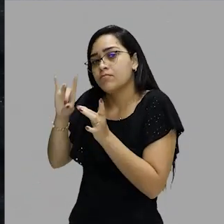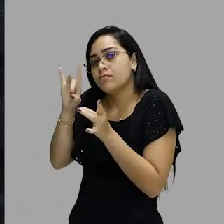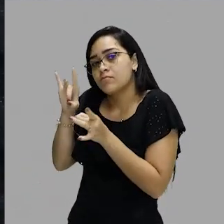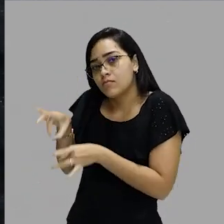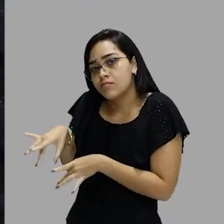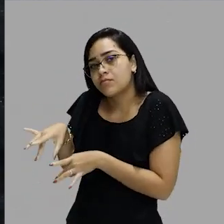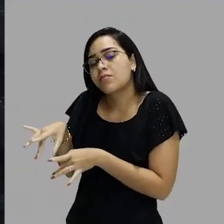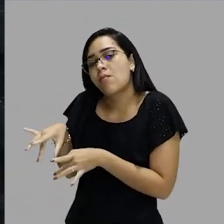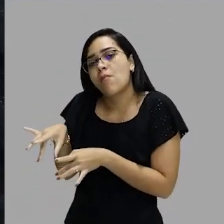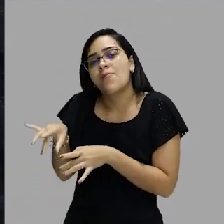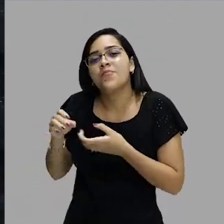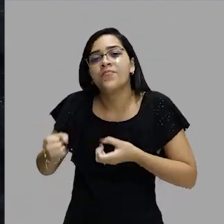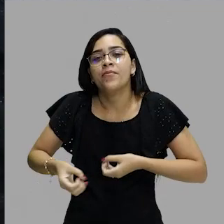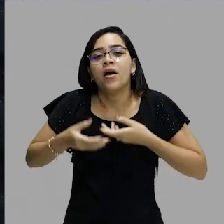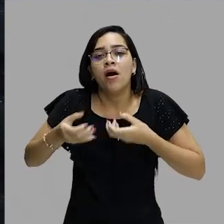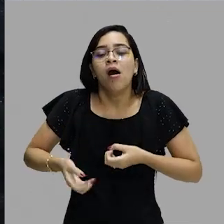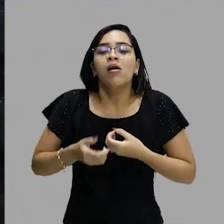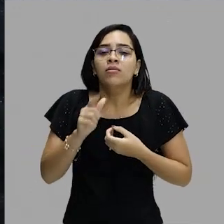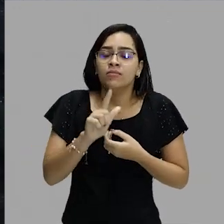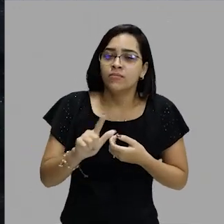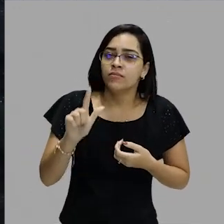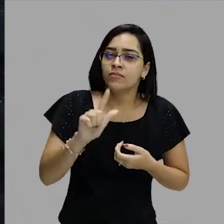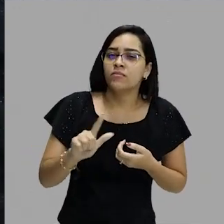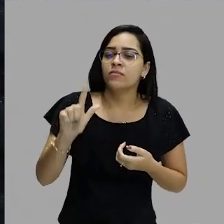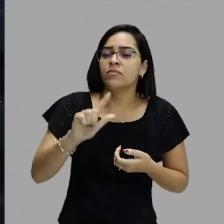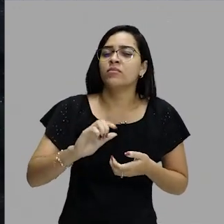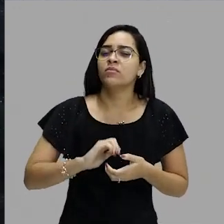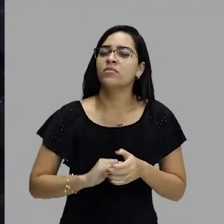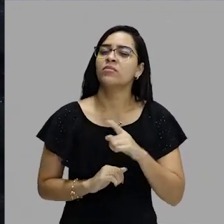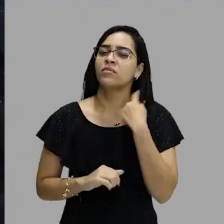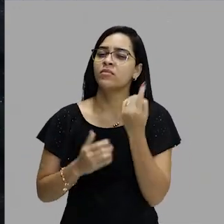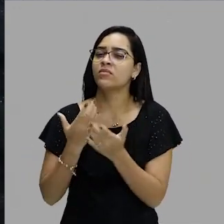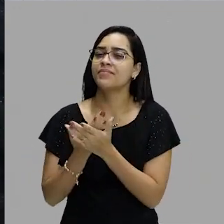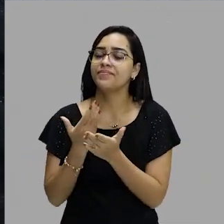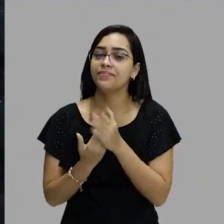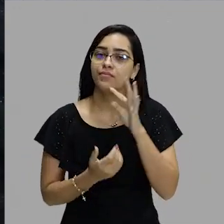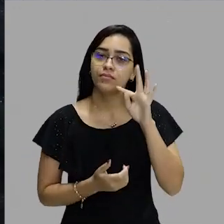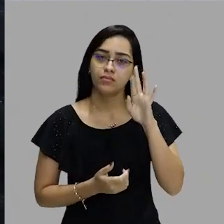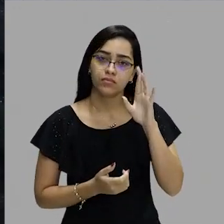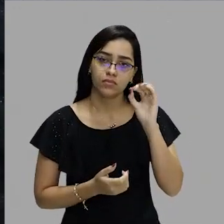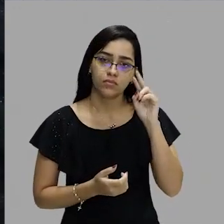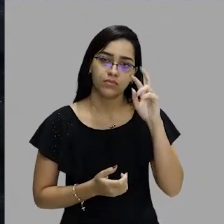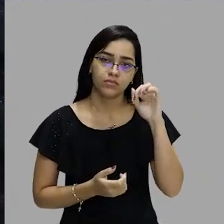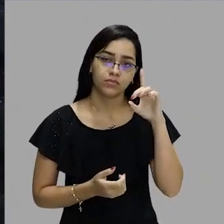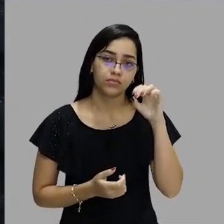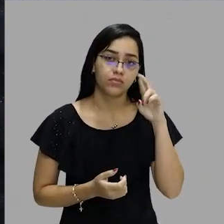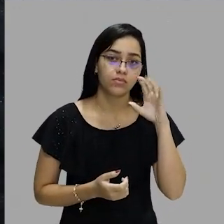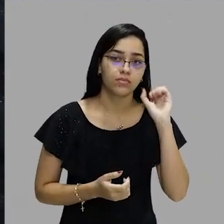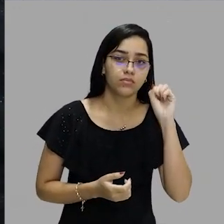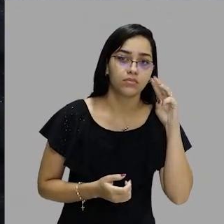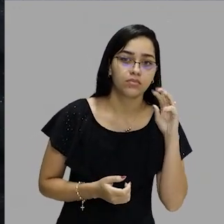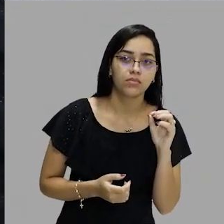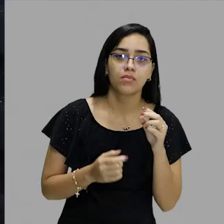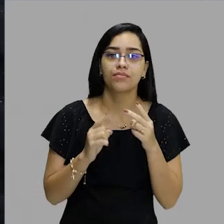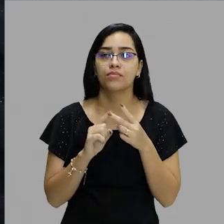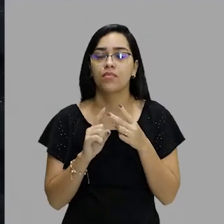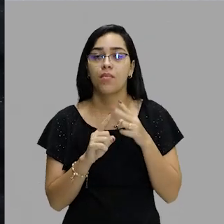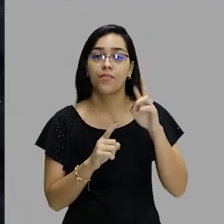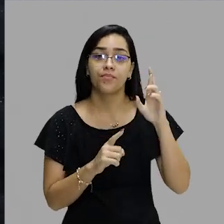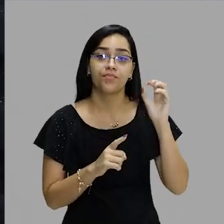inclusive nas produções literárias. Nós estudamos o trovadorismo, Nós estudamos